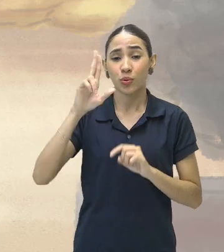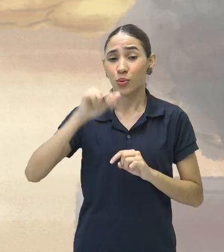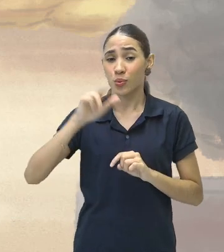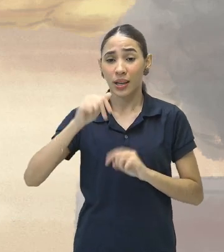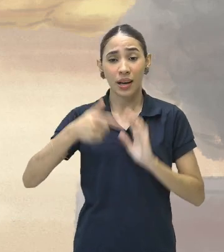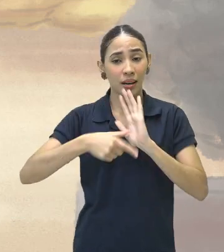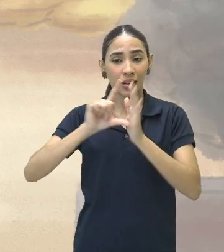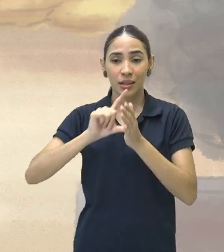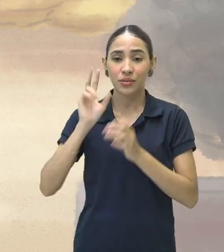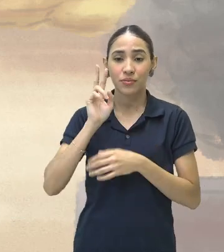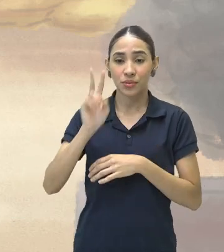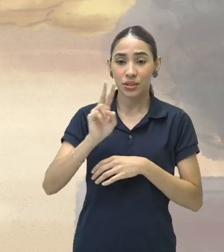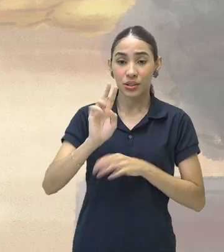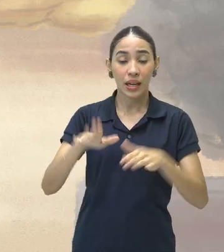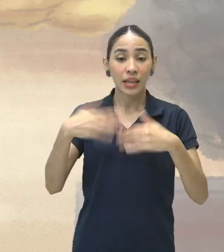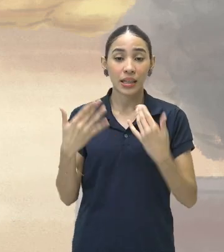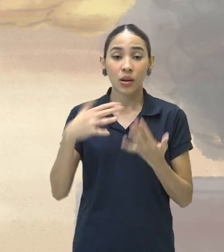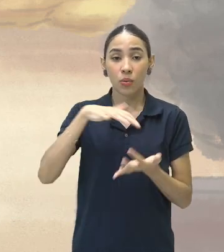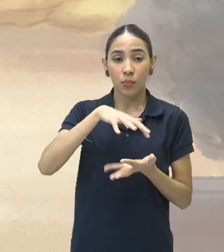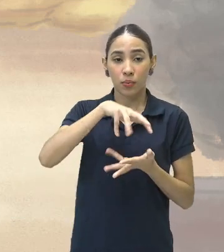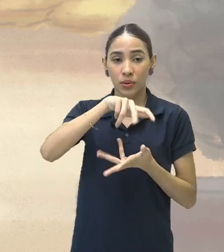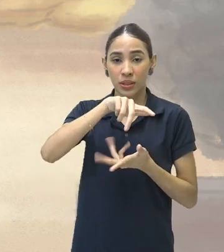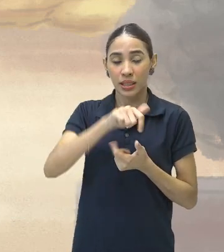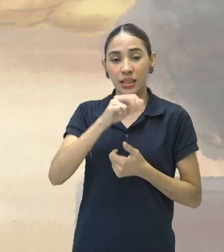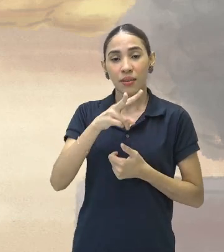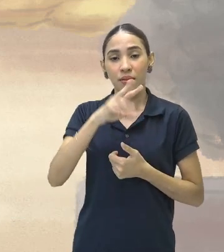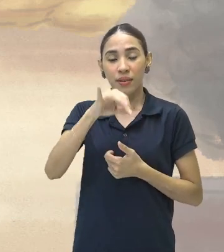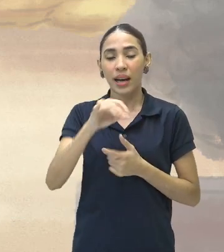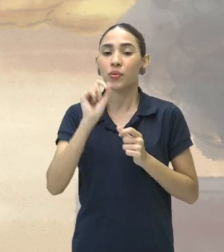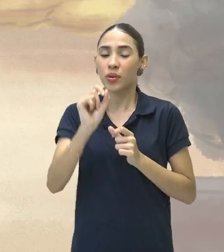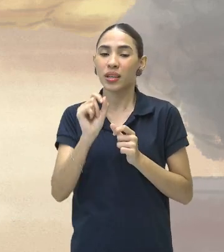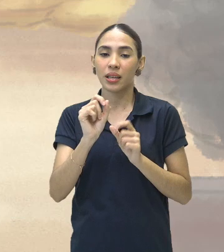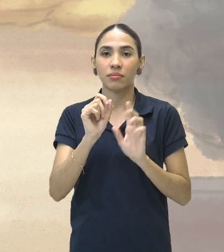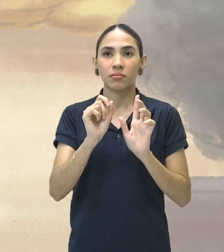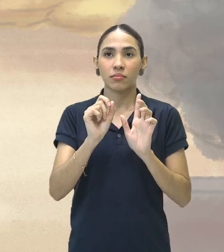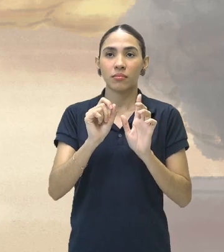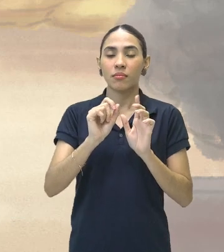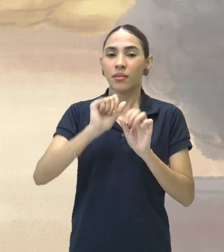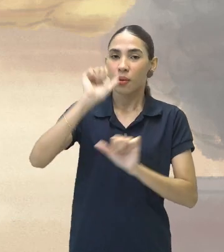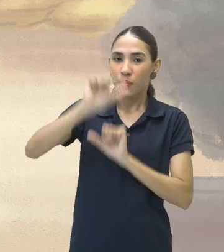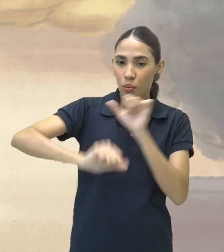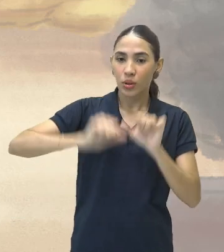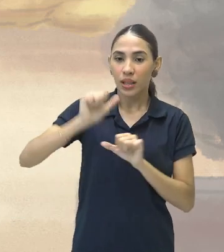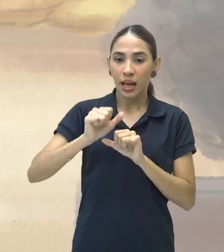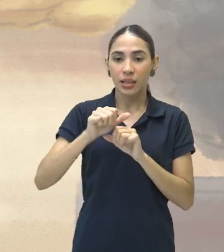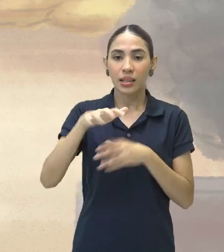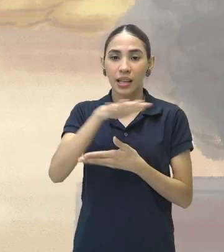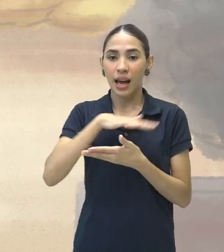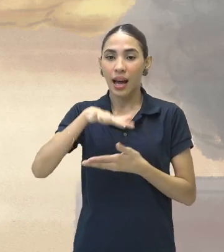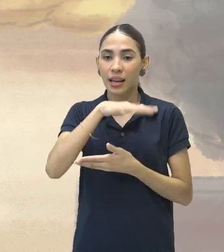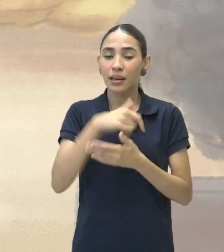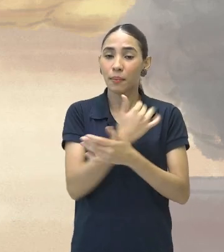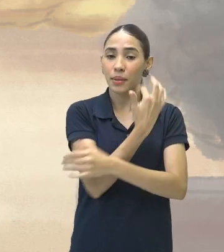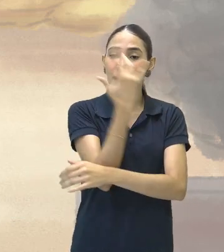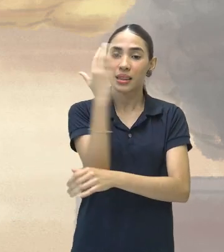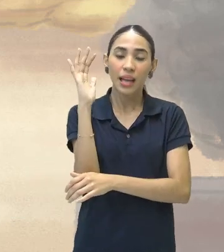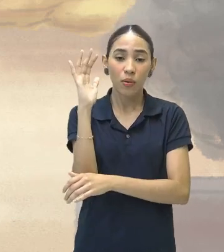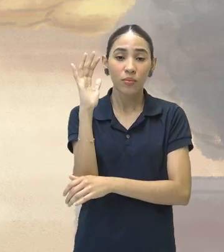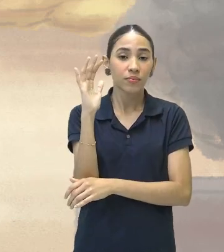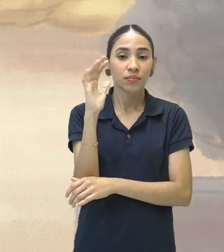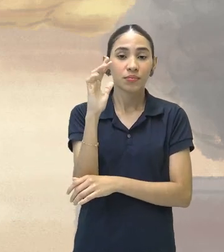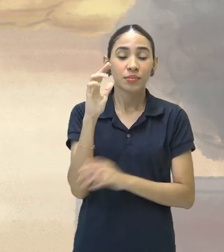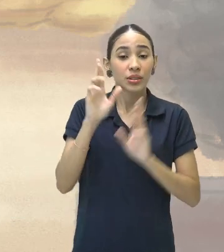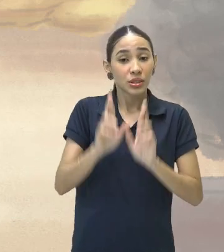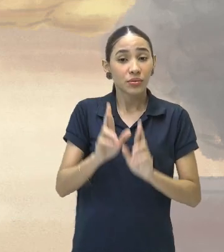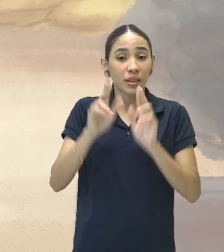foi vista. Então, o planeta Terra vai ser modificado na sua composição ambiental como nunca antes,